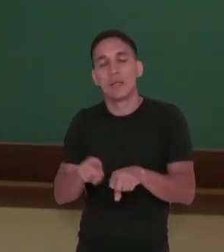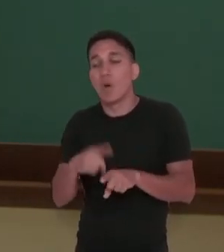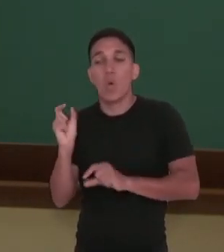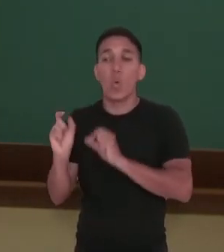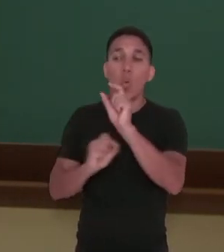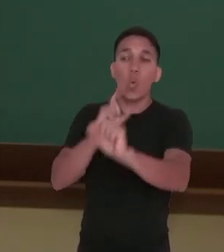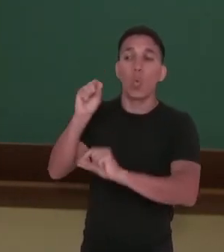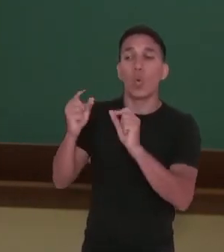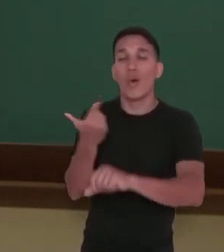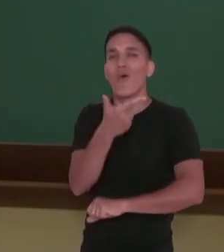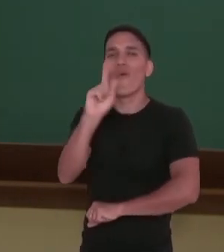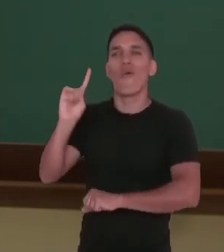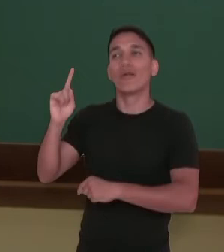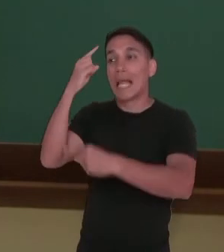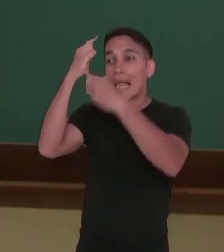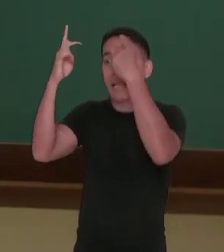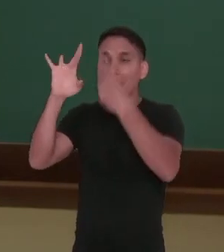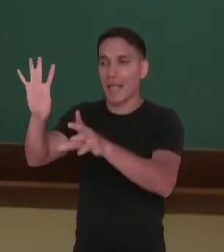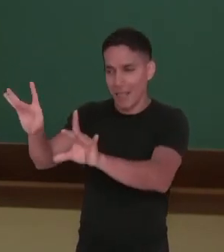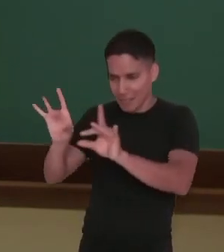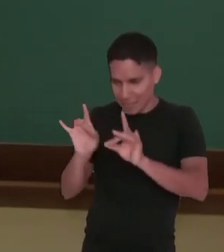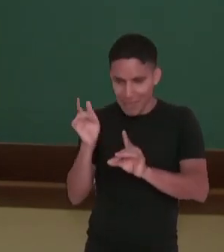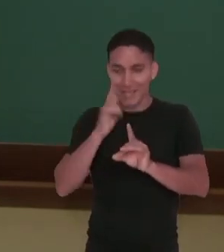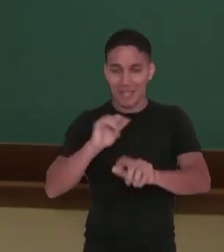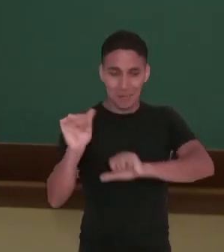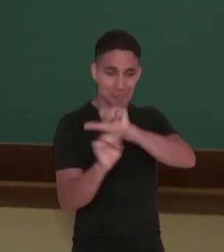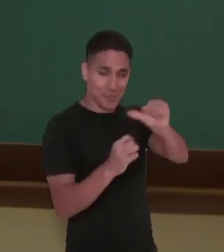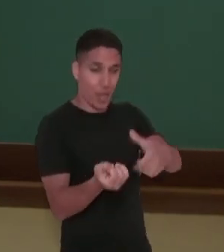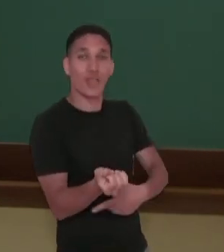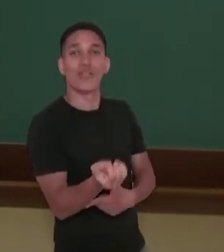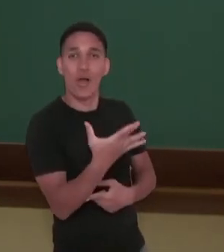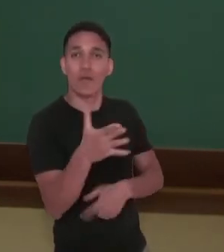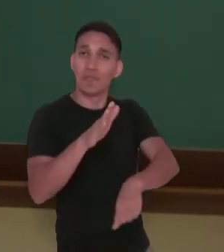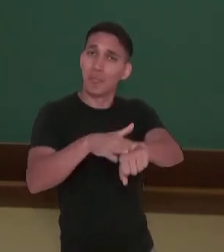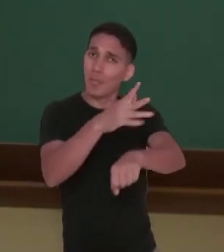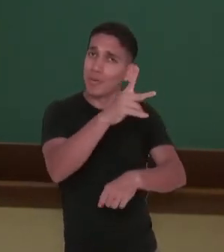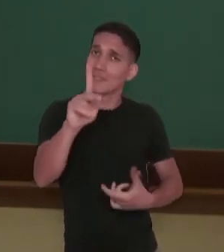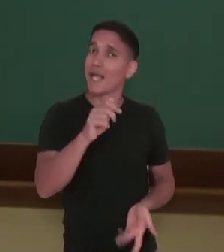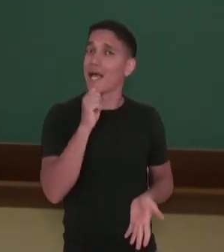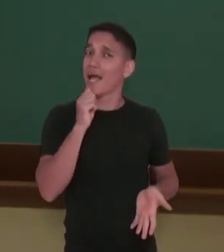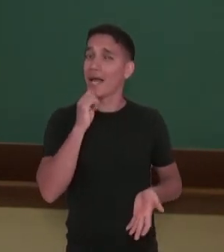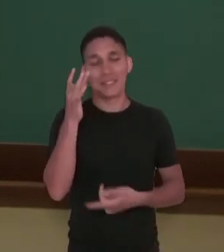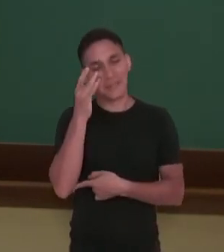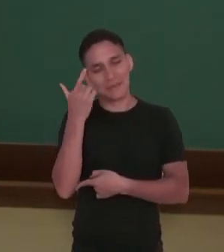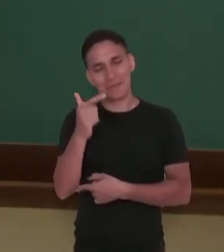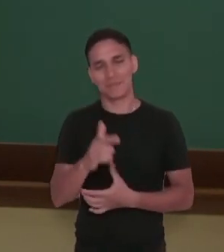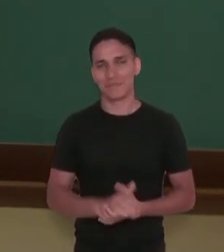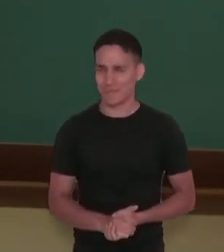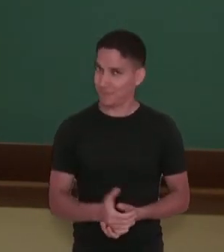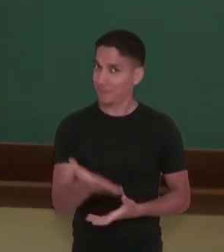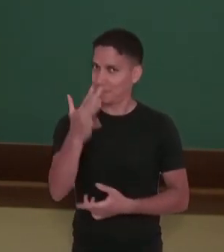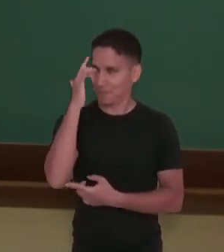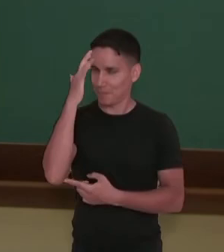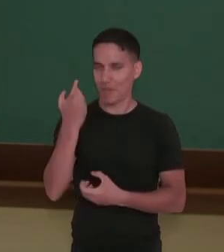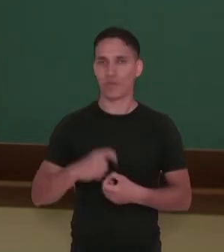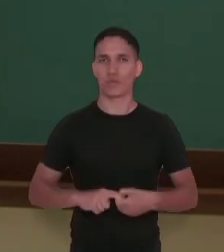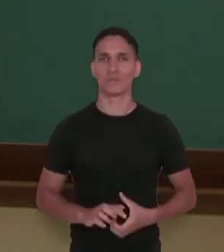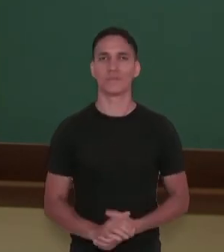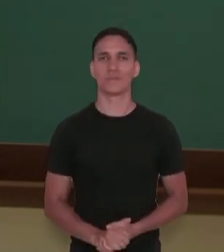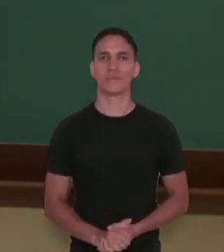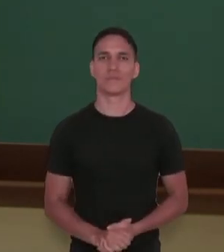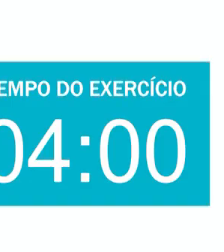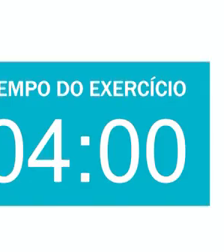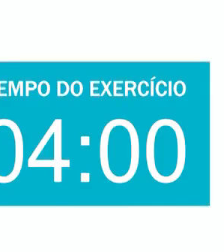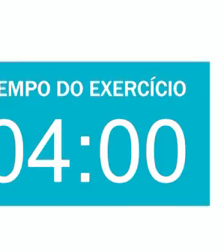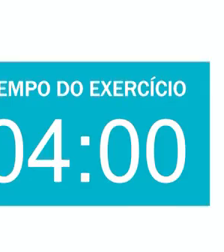em outras ideias para talvez inovar algo que você talvez não tenha presenciado. Pense e eu já volto.